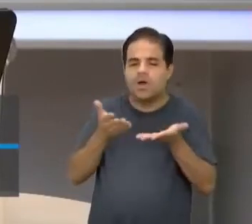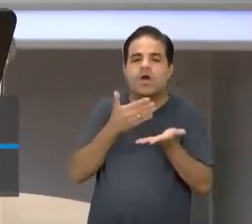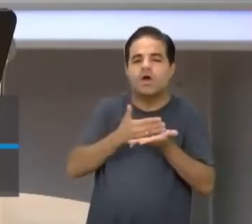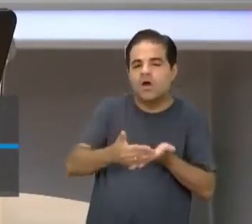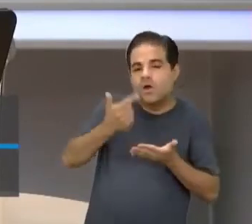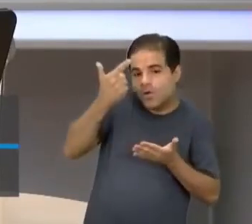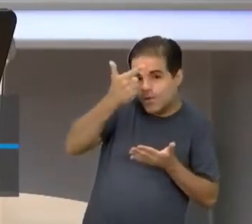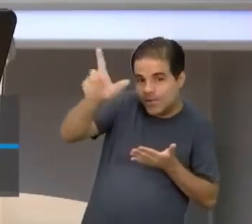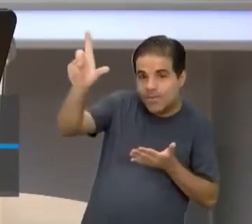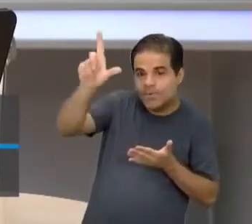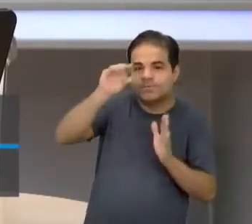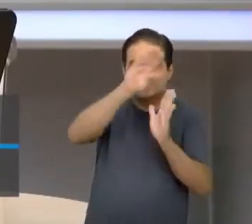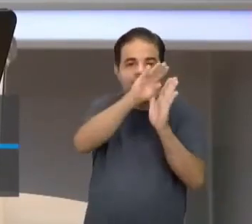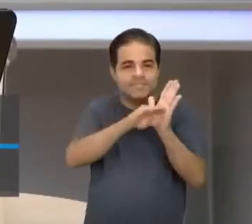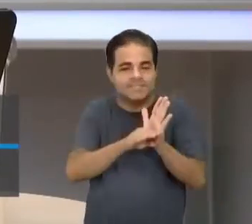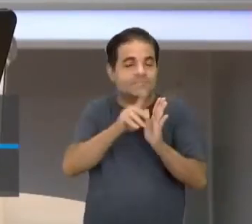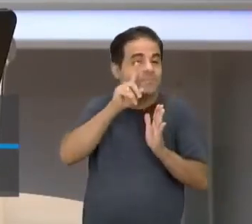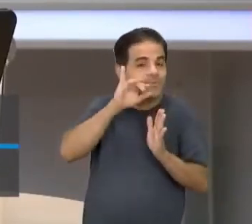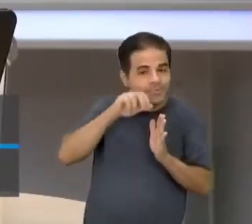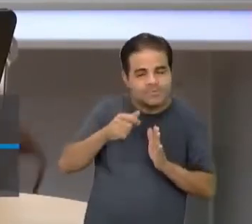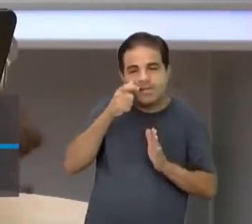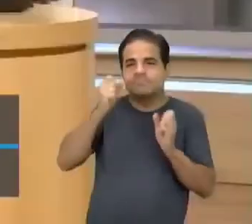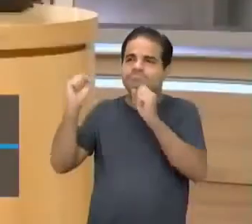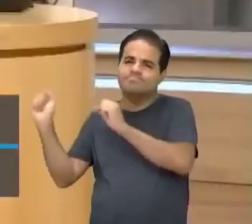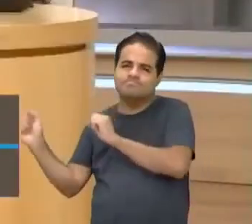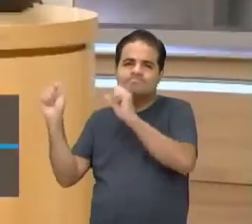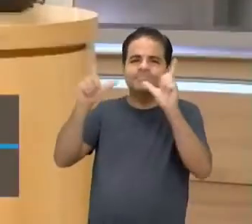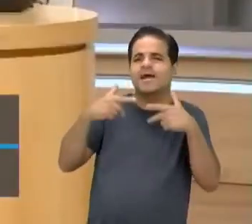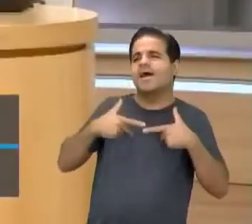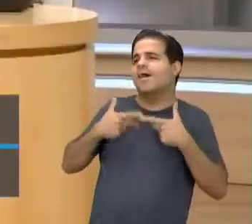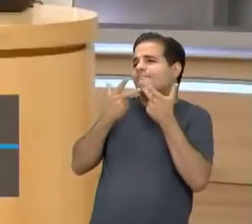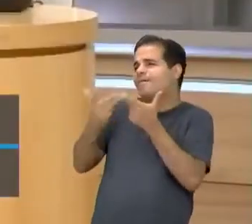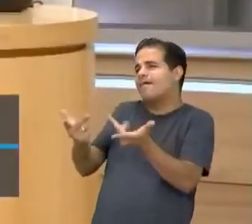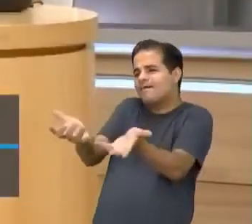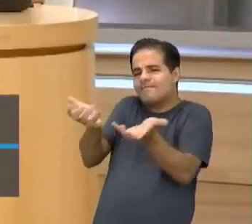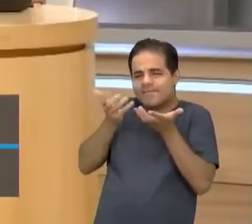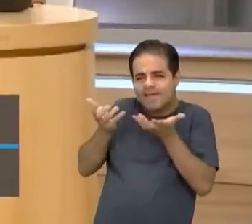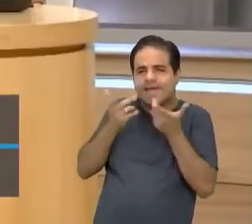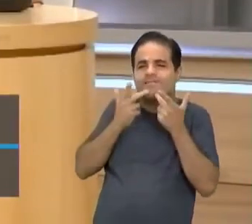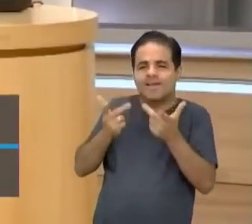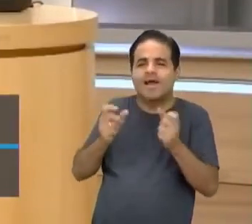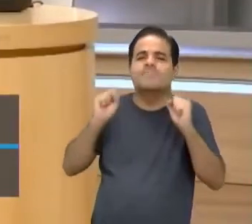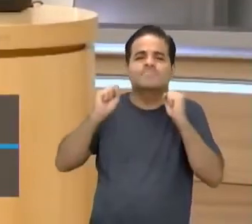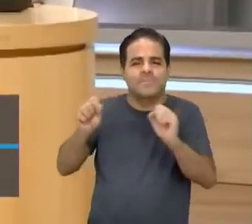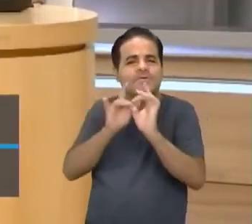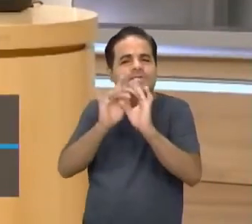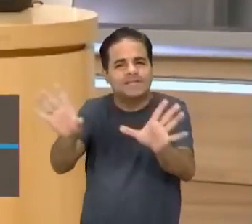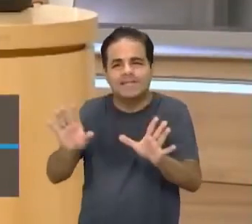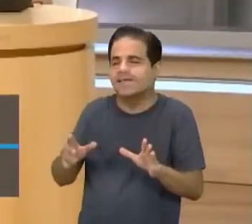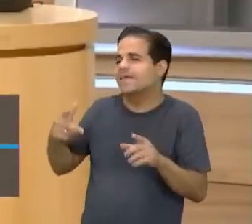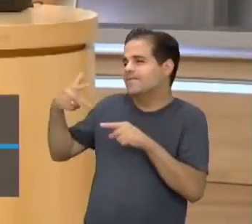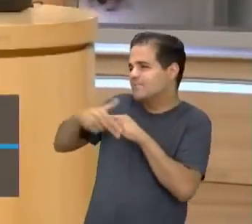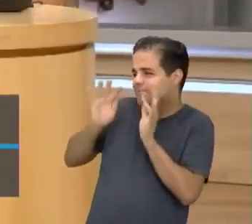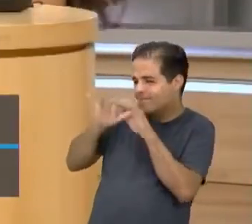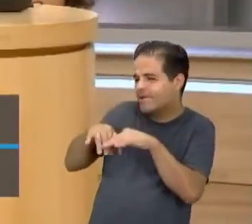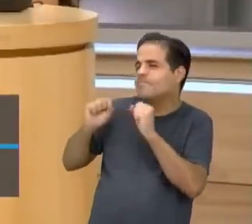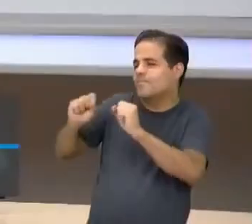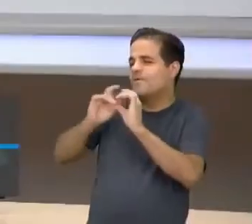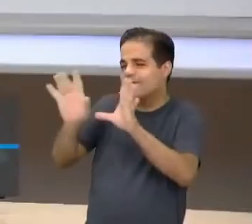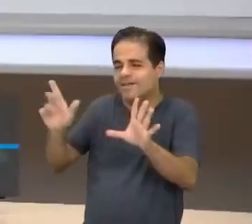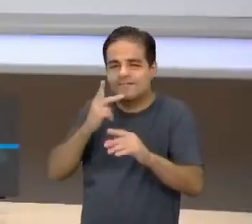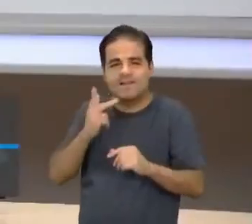para o nosso último princípio do dia, né? Deixa eu falar, vai. Pode falar, o Renan sempre me interrompe no final. Fala,